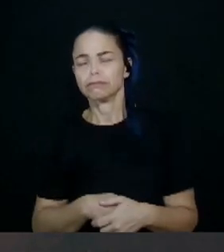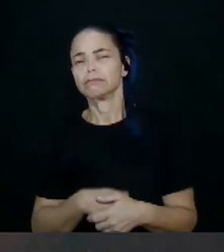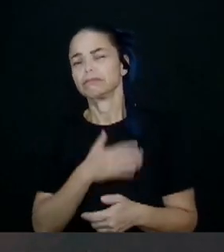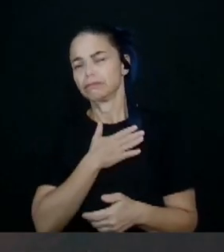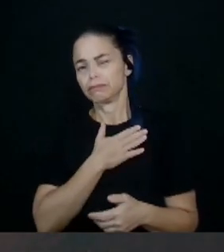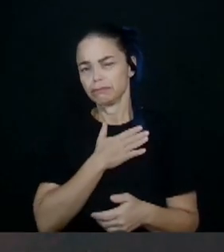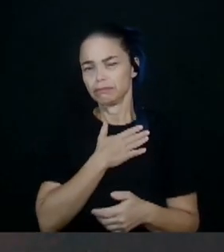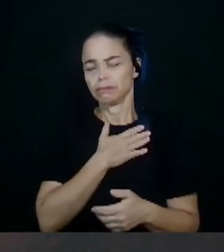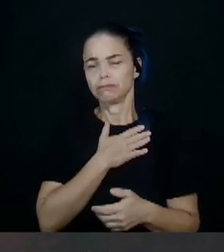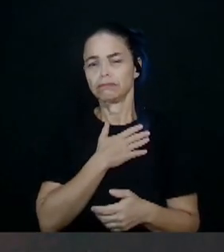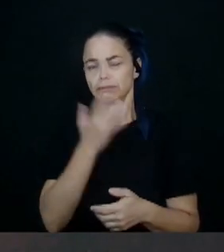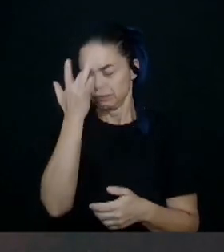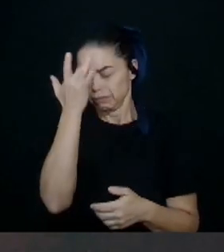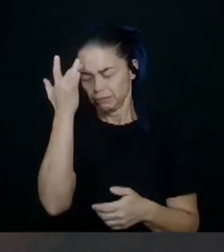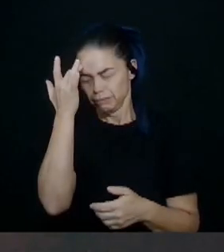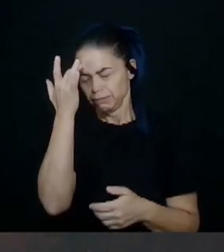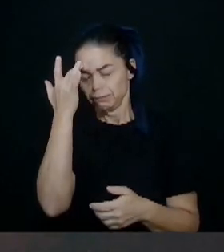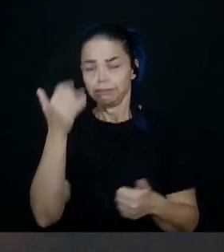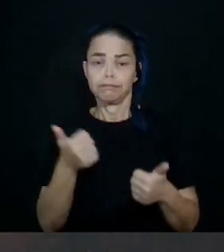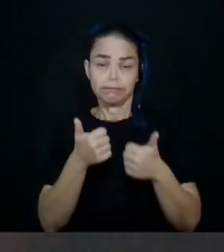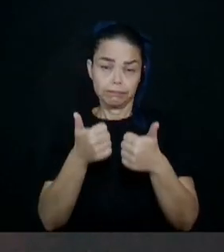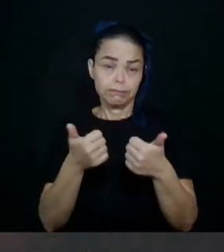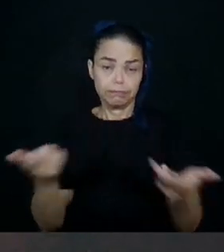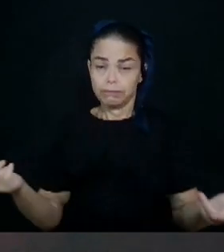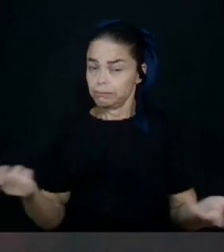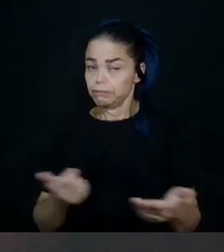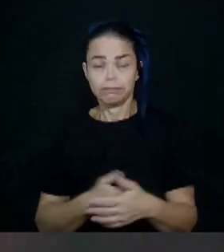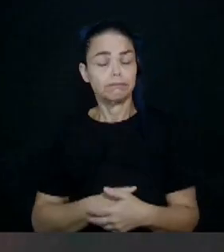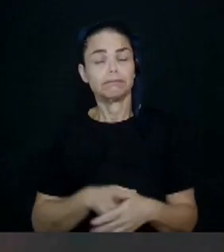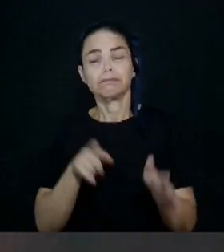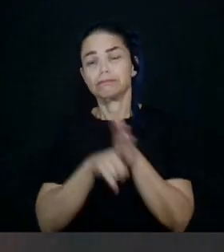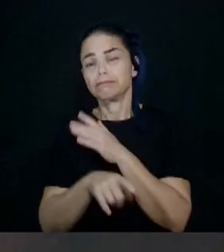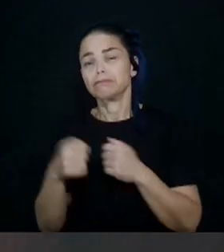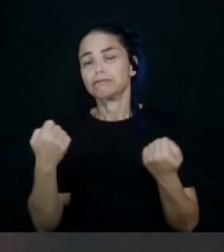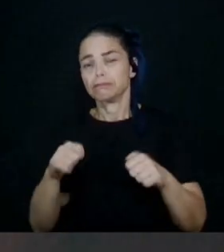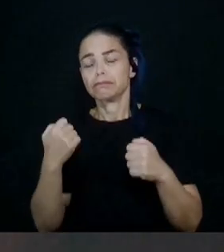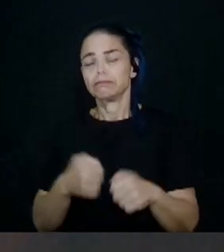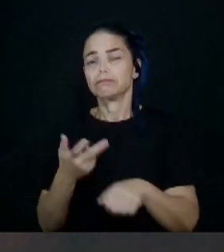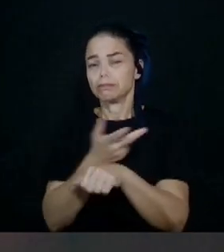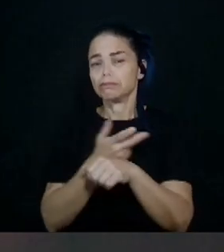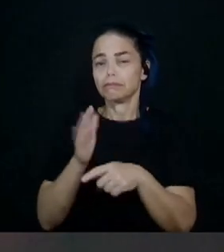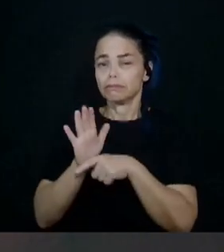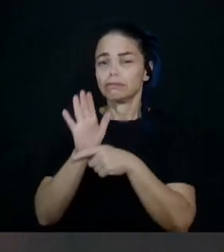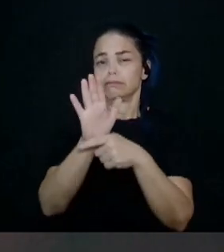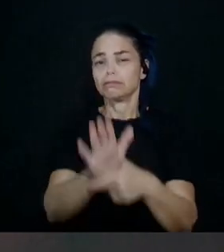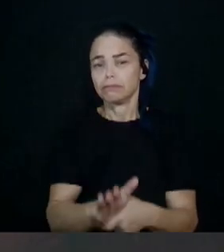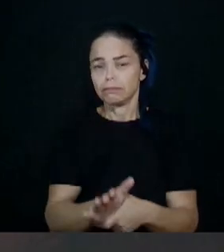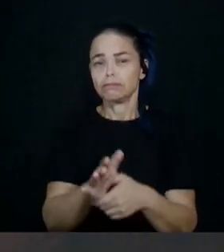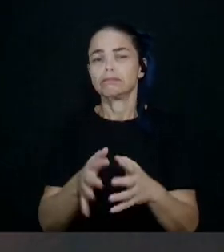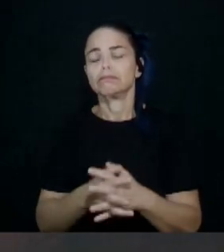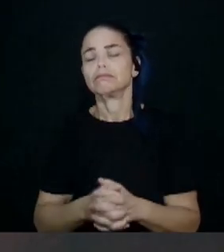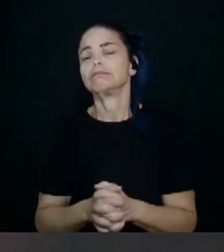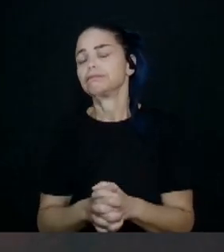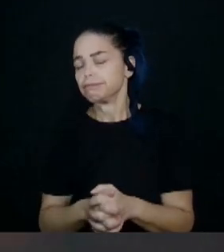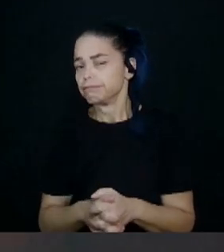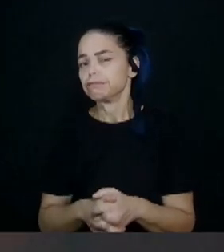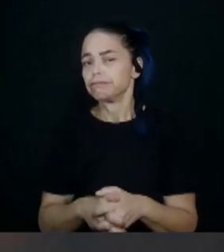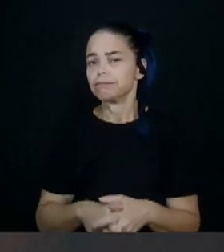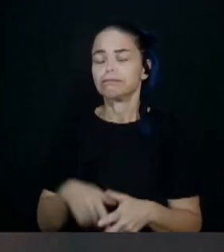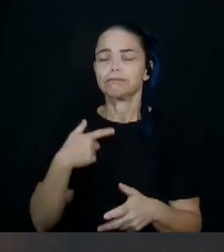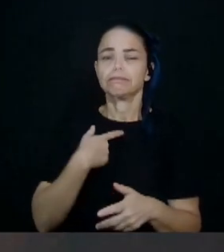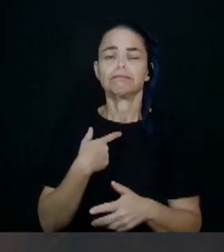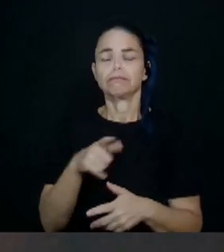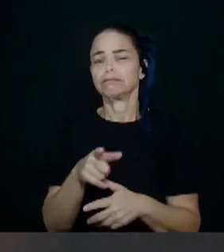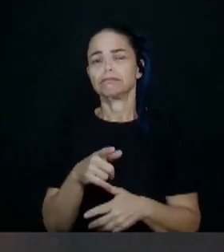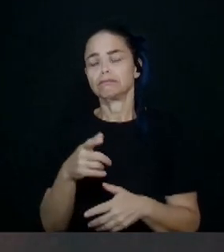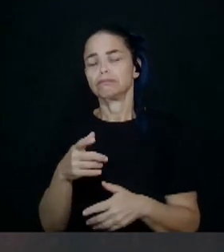saúde mental em dia? Porque aí eu pergunto, também procura ajuda? Será que vai fazer alguma atividade? Não precisa ser só